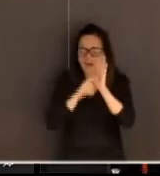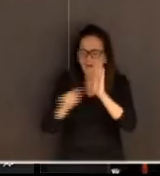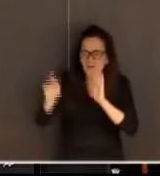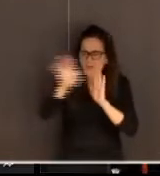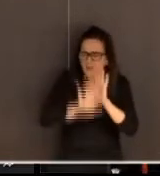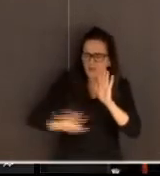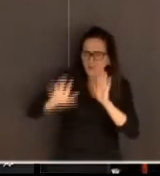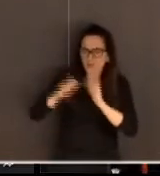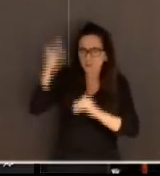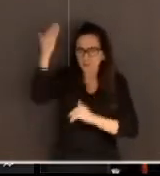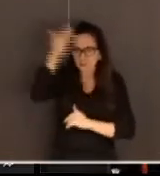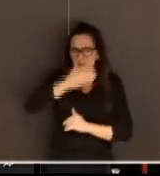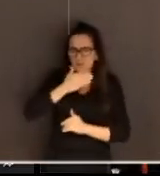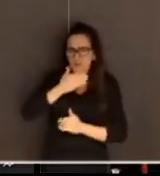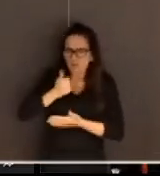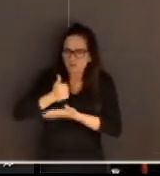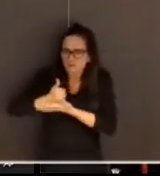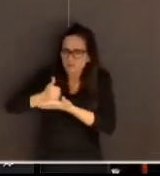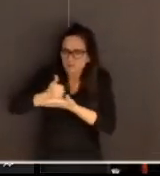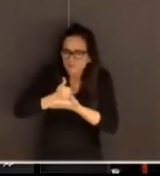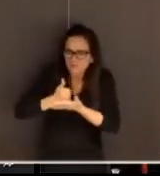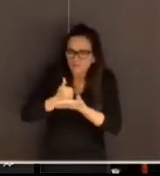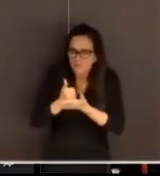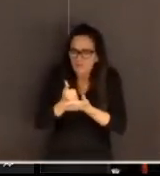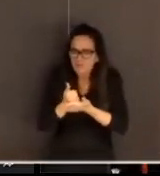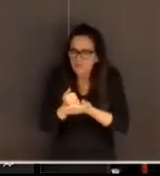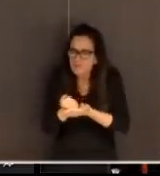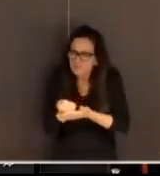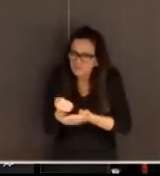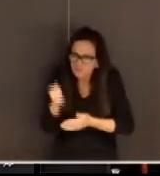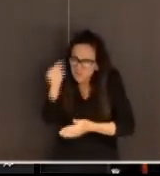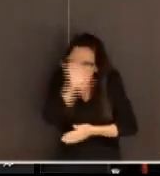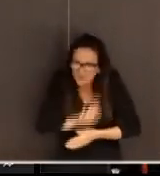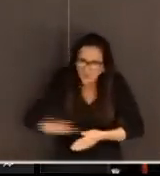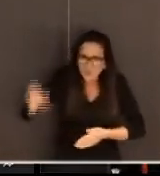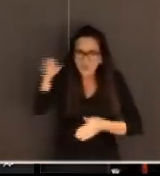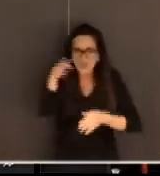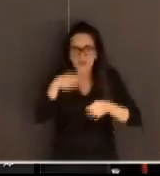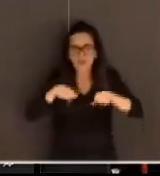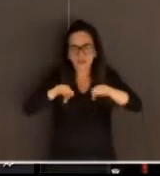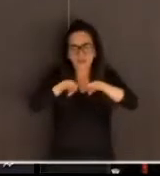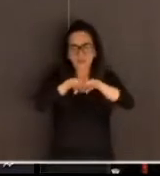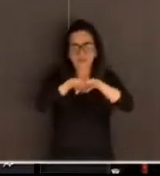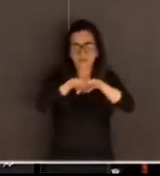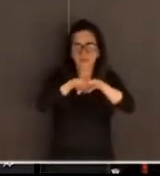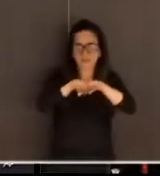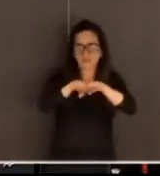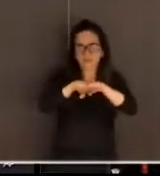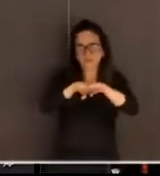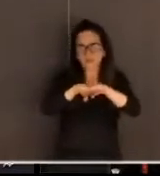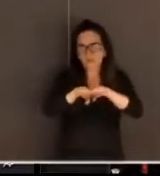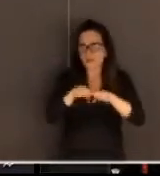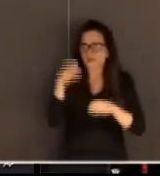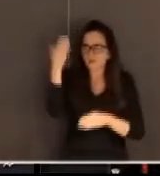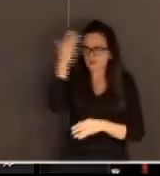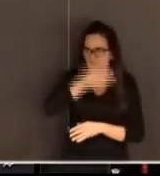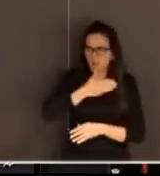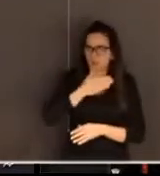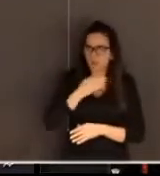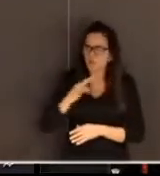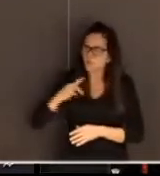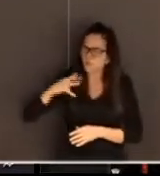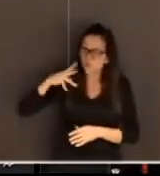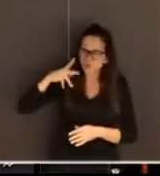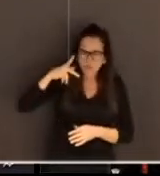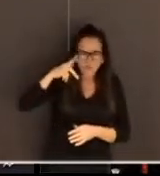brasileiro? Princípio geral da inclusão. Com exceção das provas proibidas, todas as informações devem ser